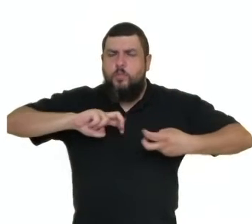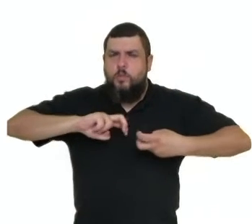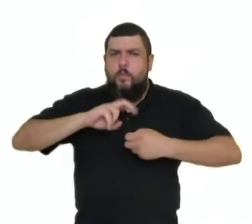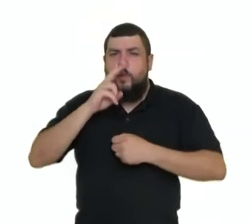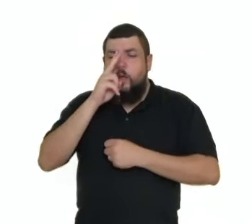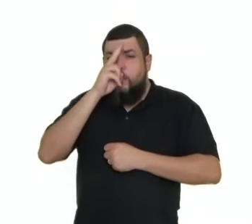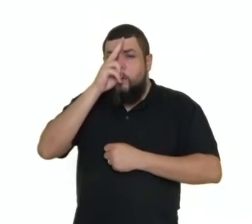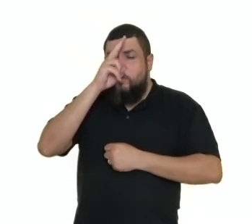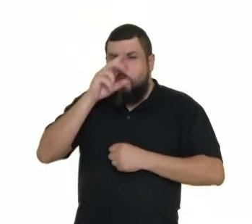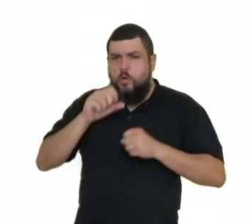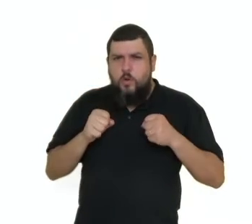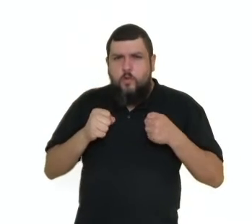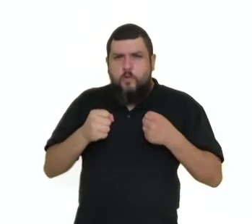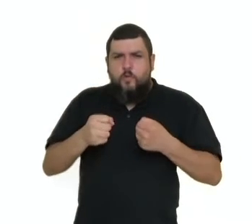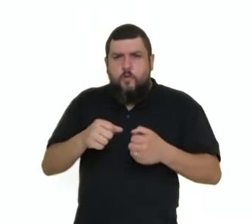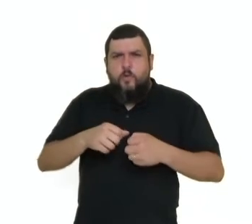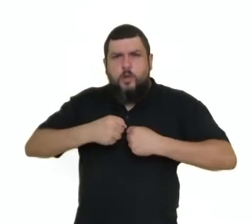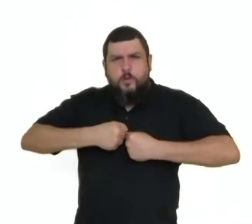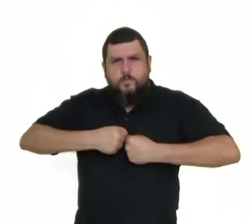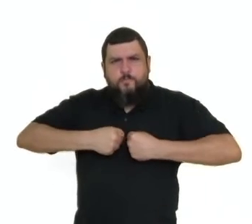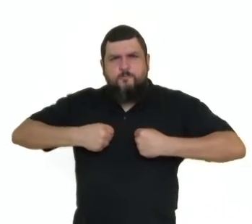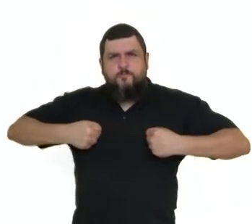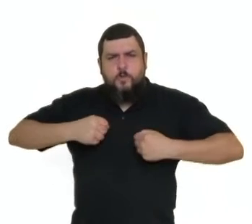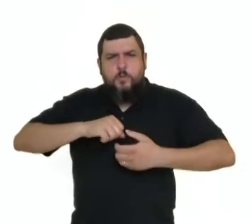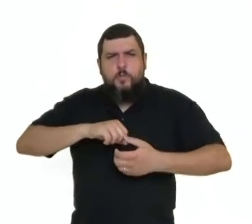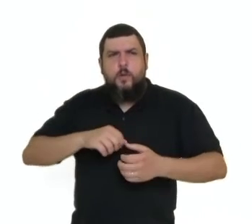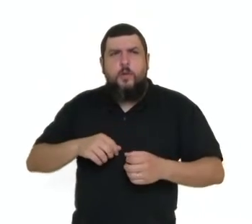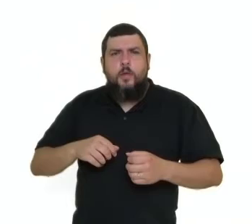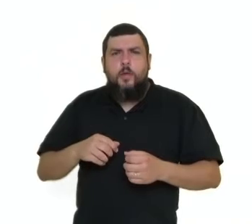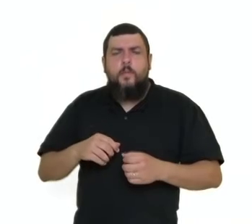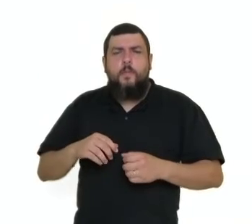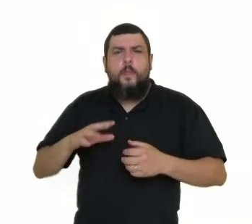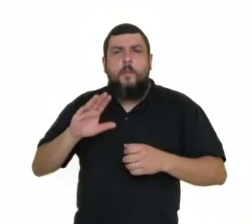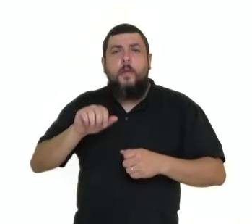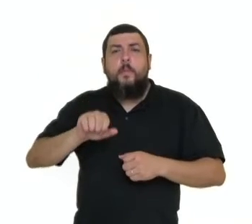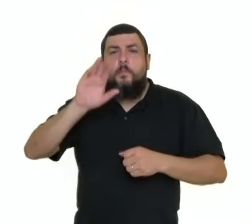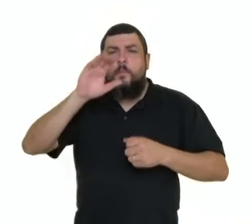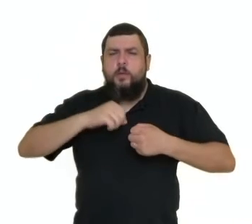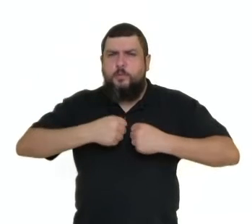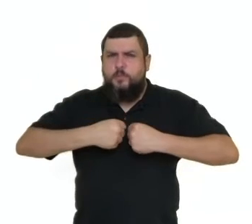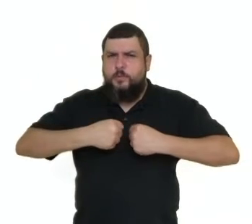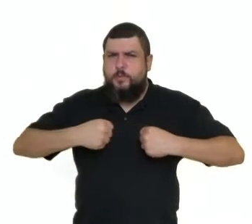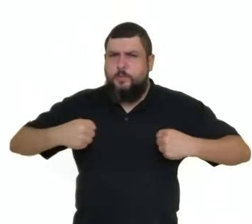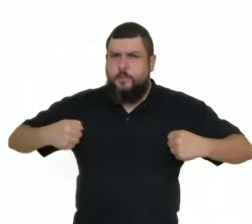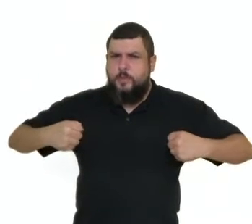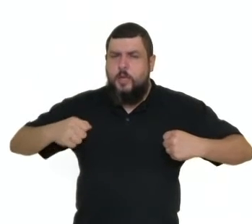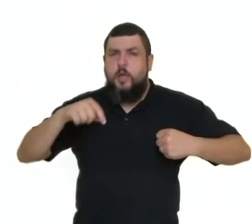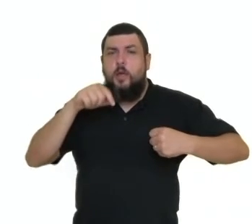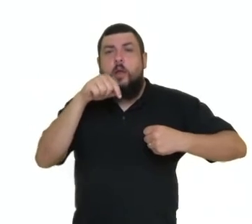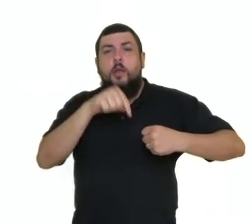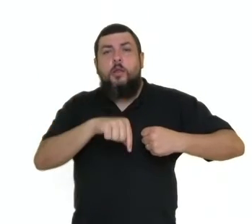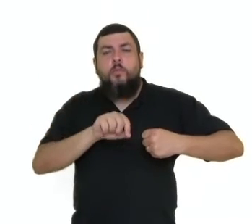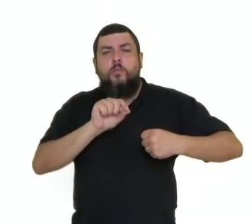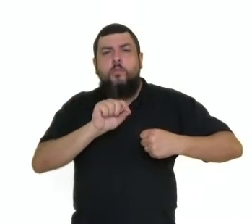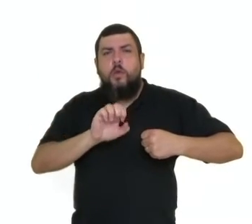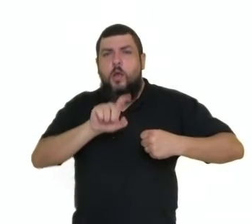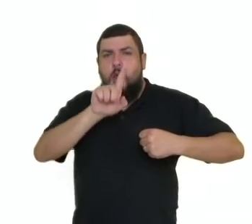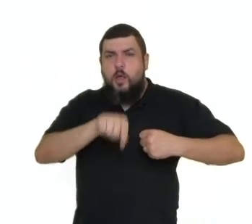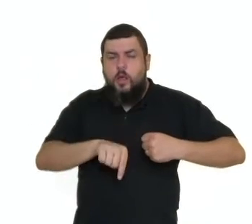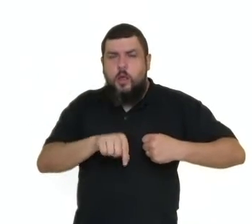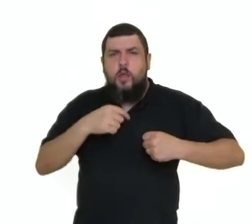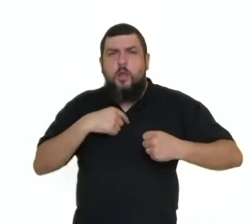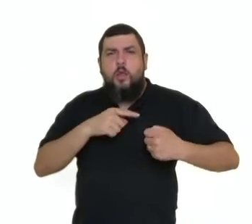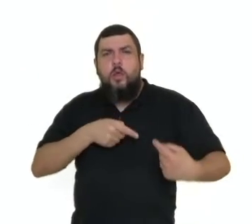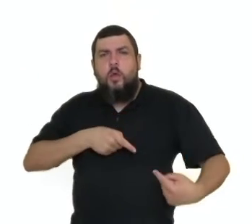elástico aumenta quanto mais este se distende. A força elástica atua com um sentido contrário